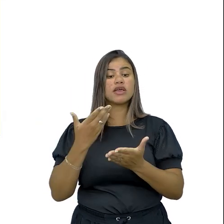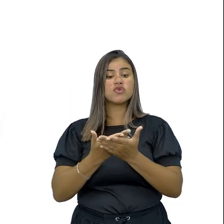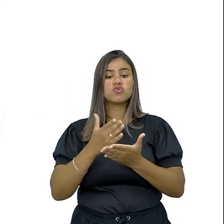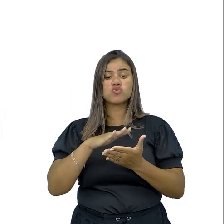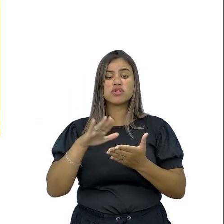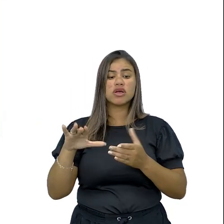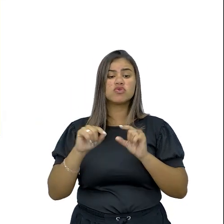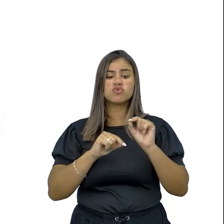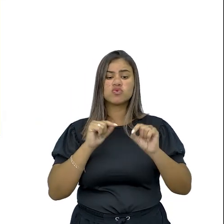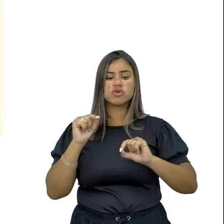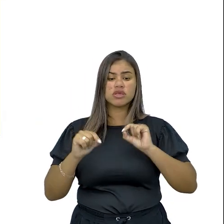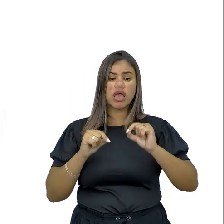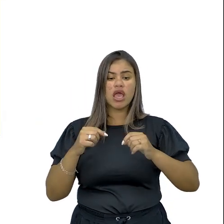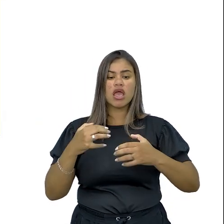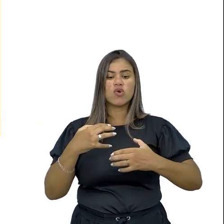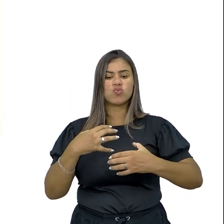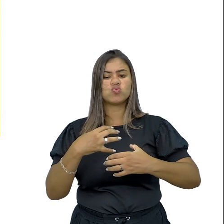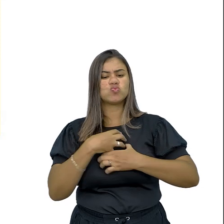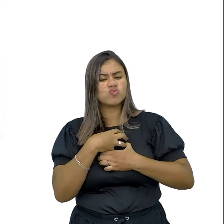intuir,